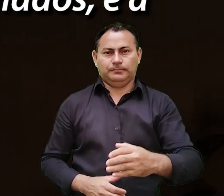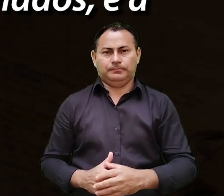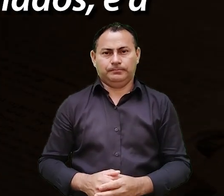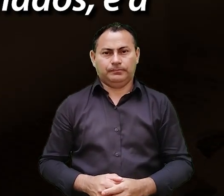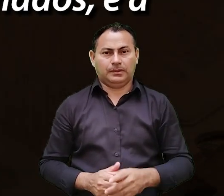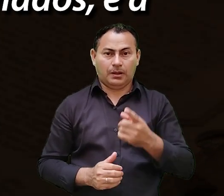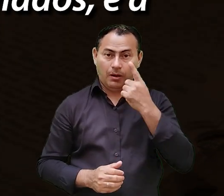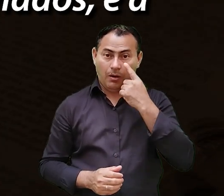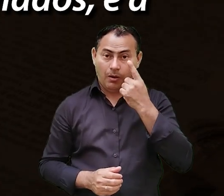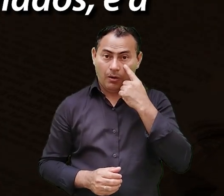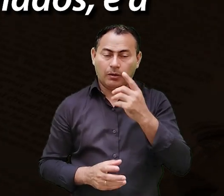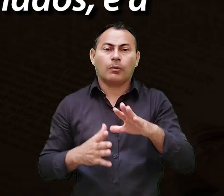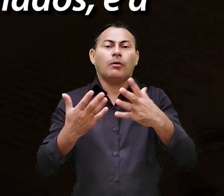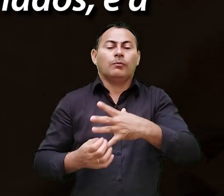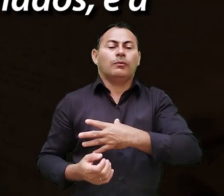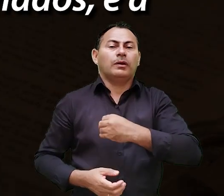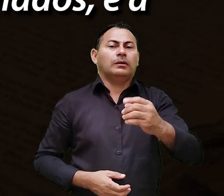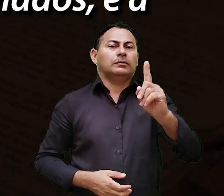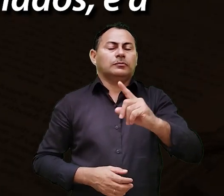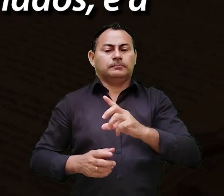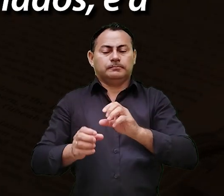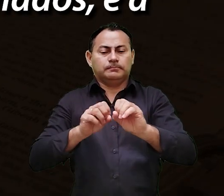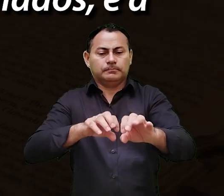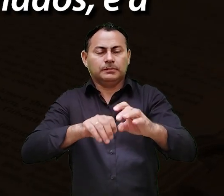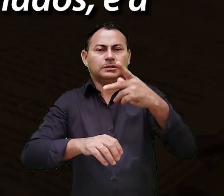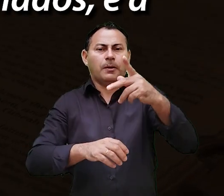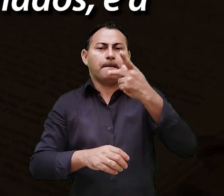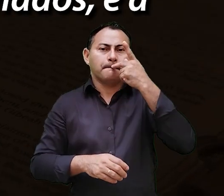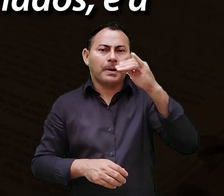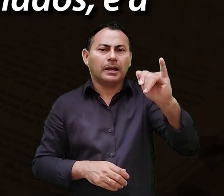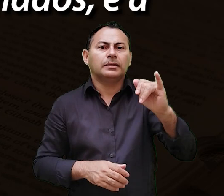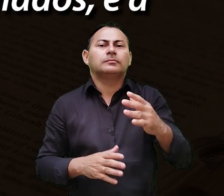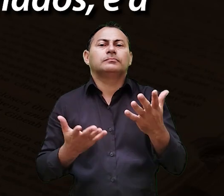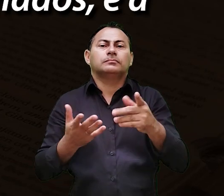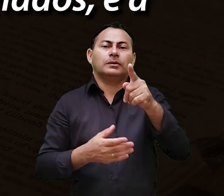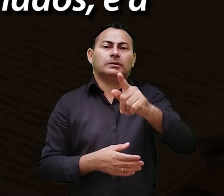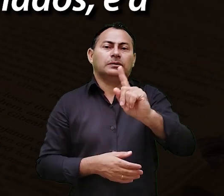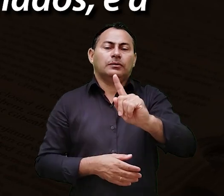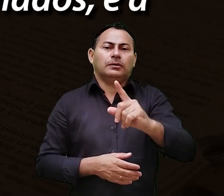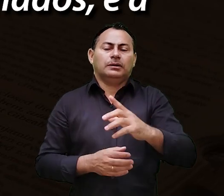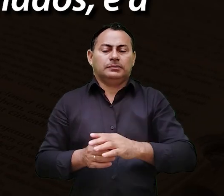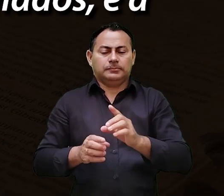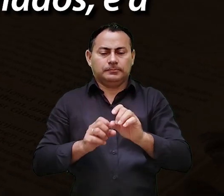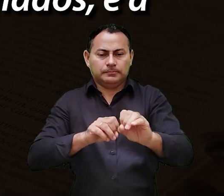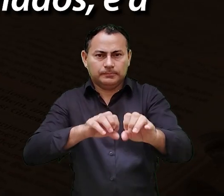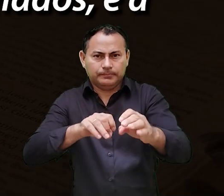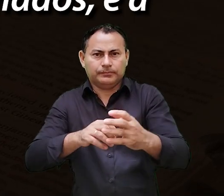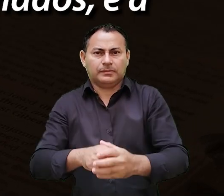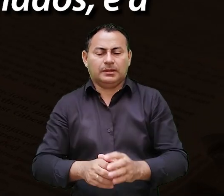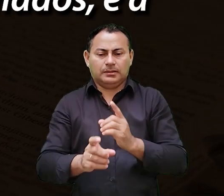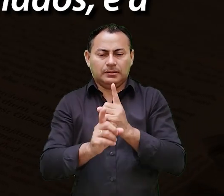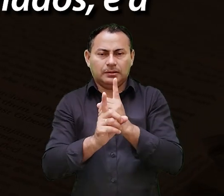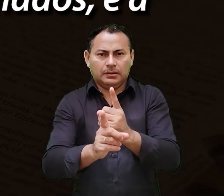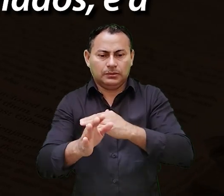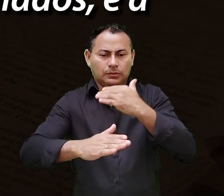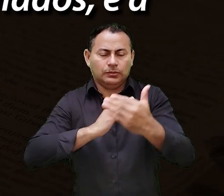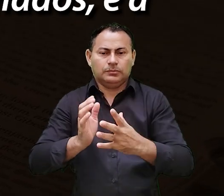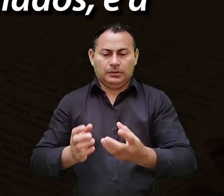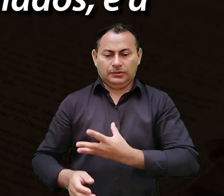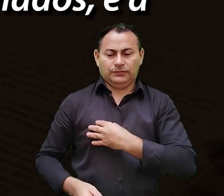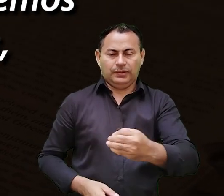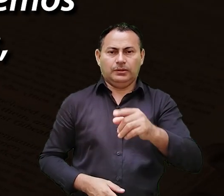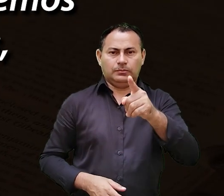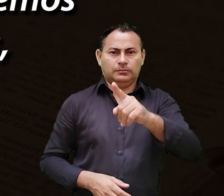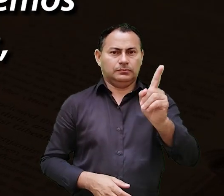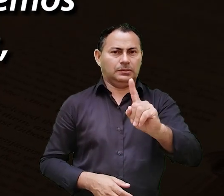filhos. Ora, qual filho que não é disciplinado por seu pai? Se vocês não são disciplinados e a disciplina é para todos